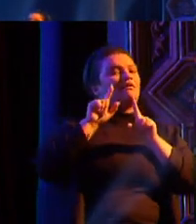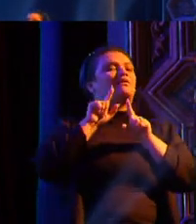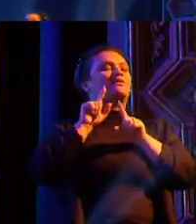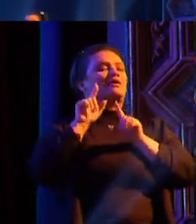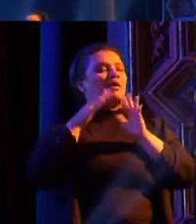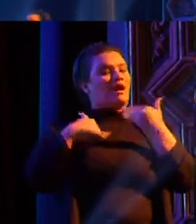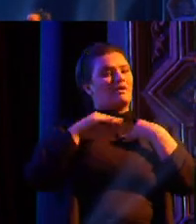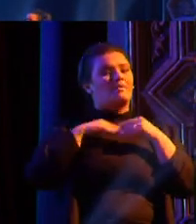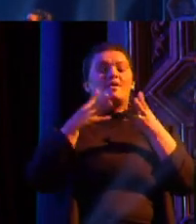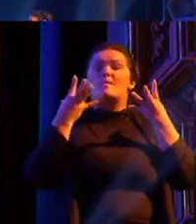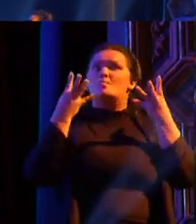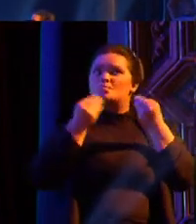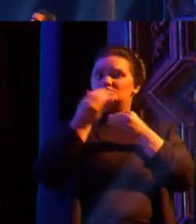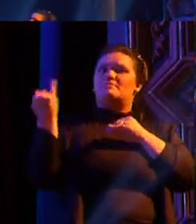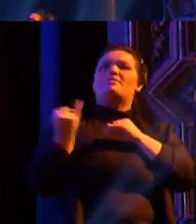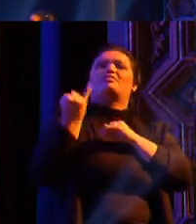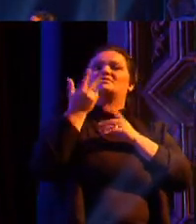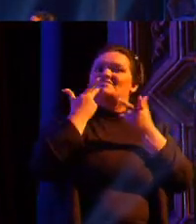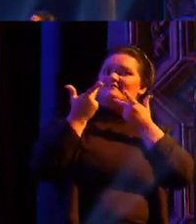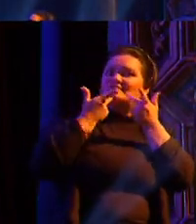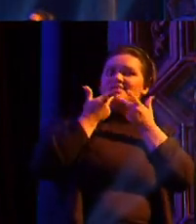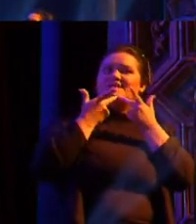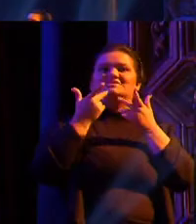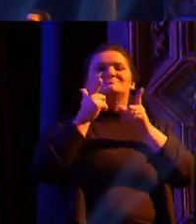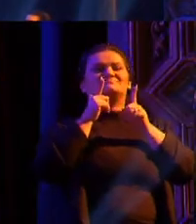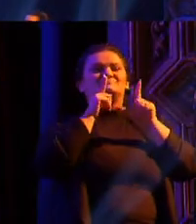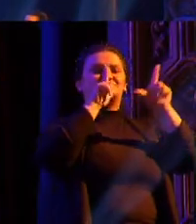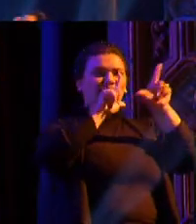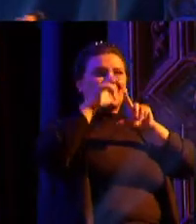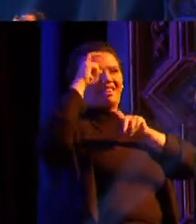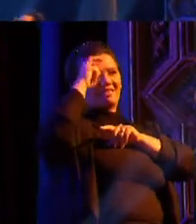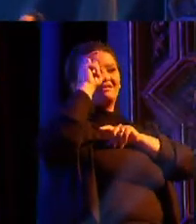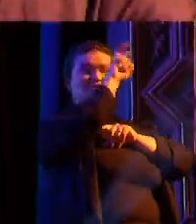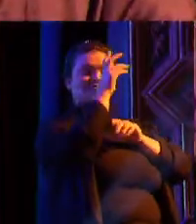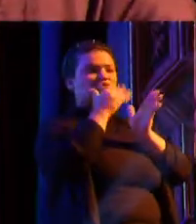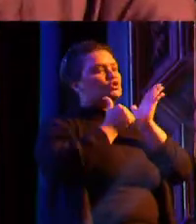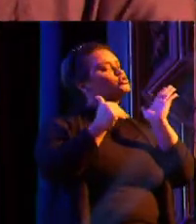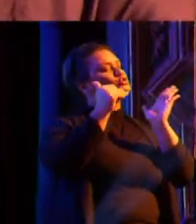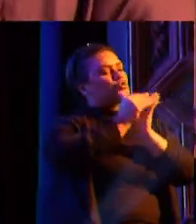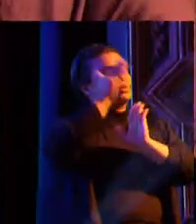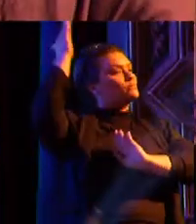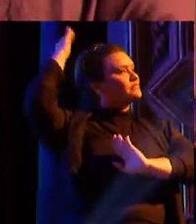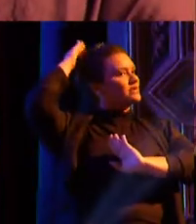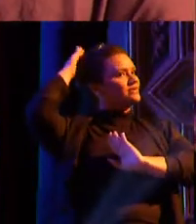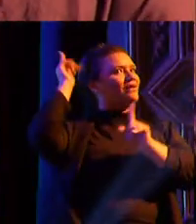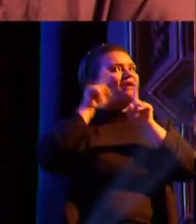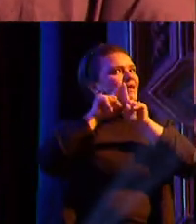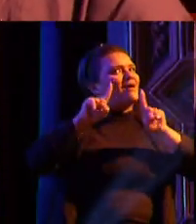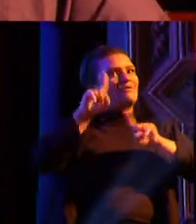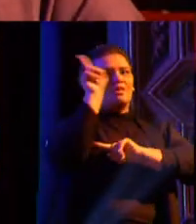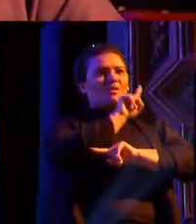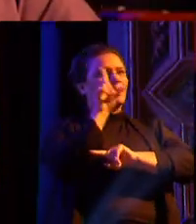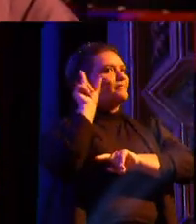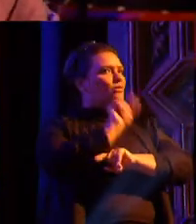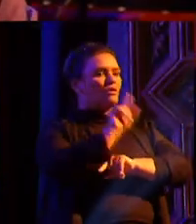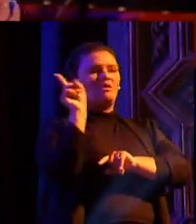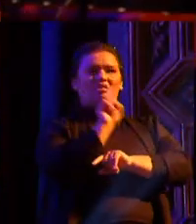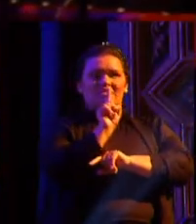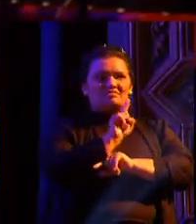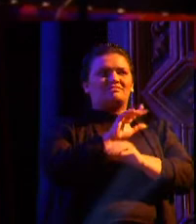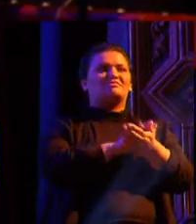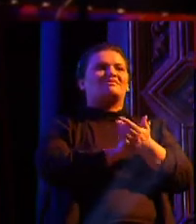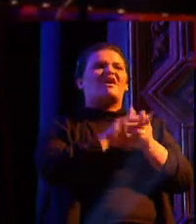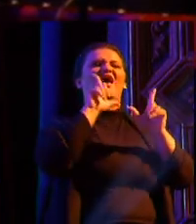detalhe muitíssimo importante. Estamos ao vivo pela TV Cultura para todo o Pará. E isso não é pouco, viu? Claro que não é pouco, Arthur. É